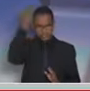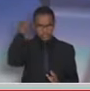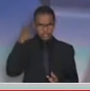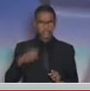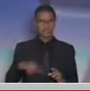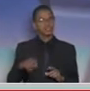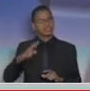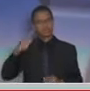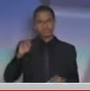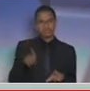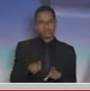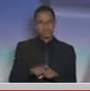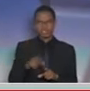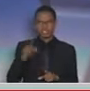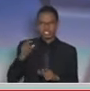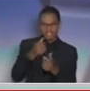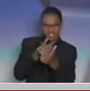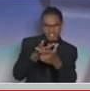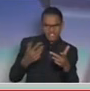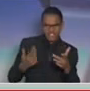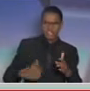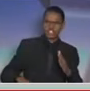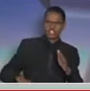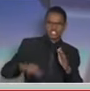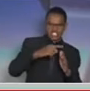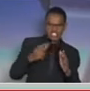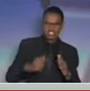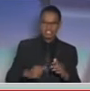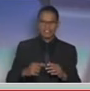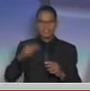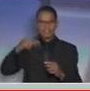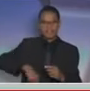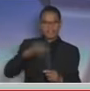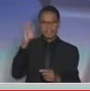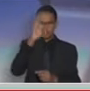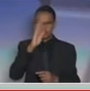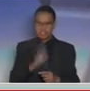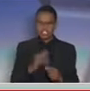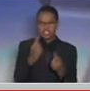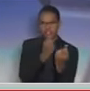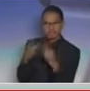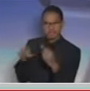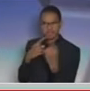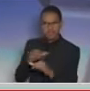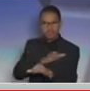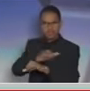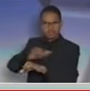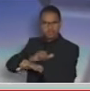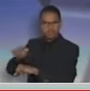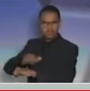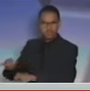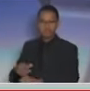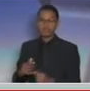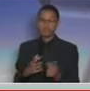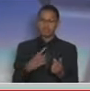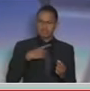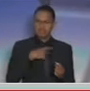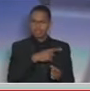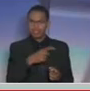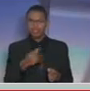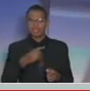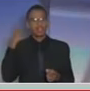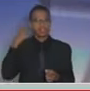sobretudo, para os traidores do povo brasileiro que estão no Congresso Nacional, os deputados e